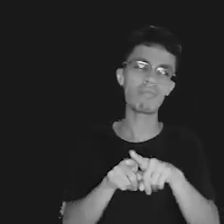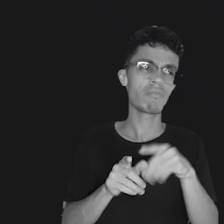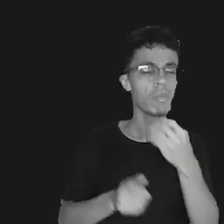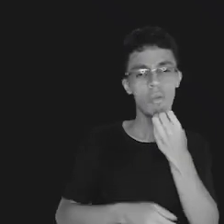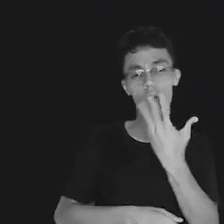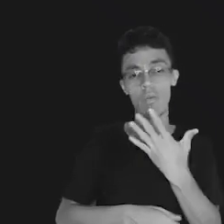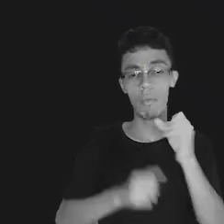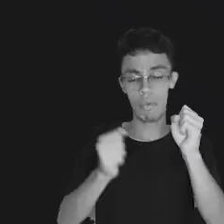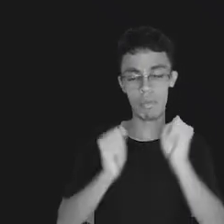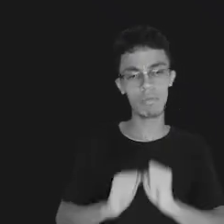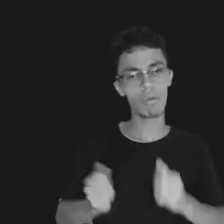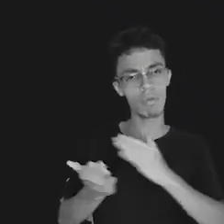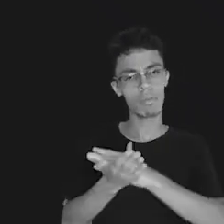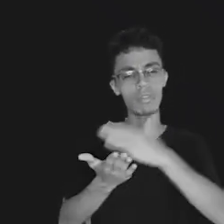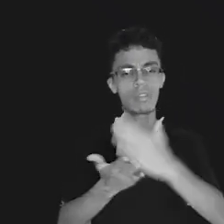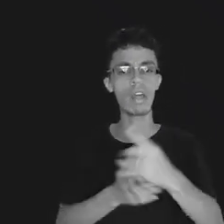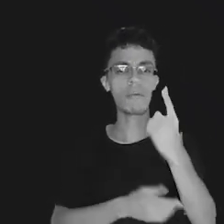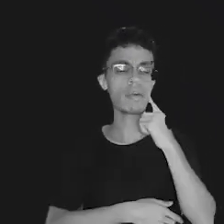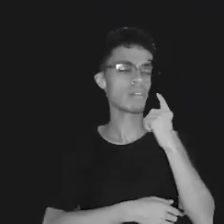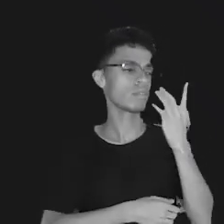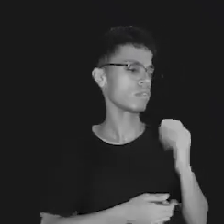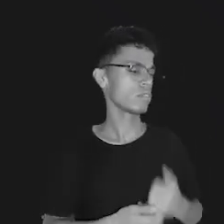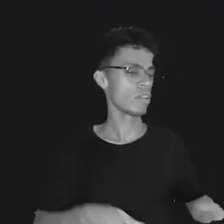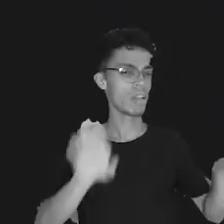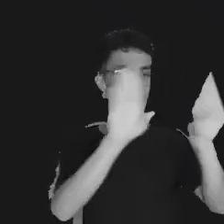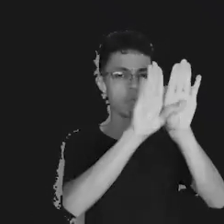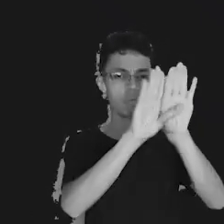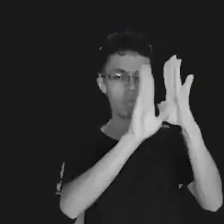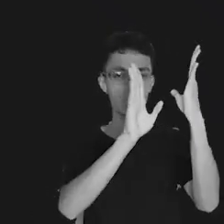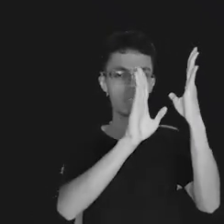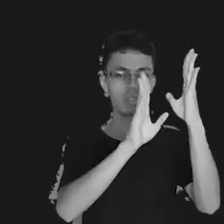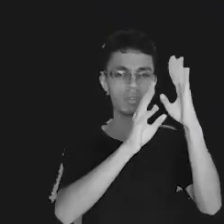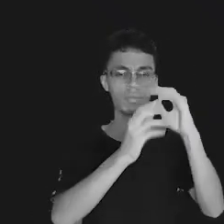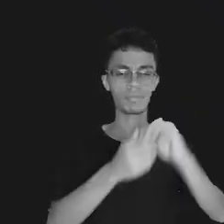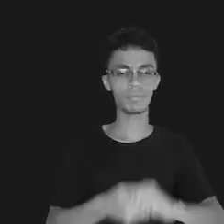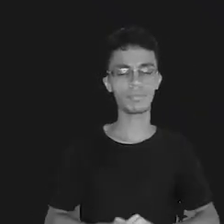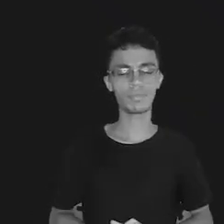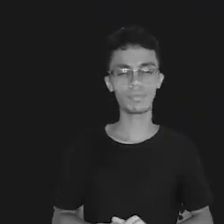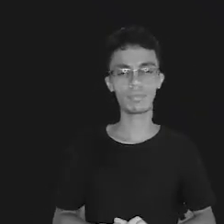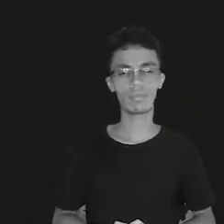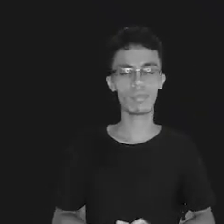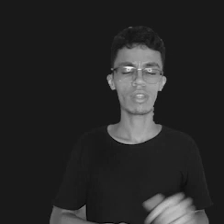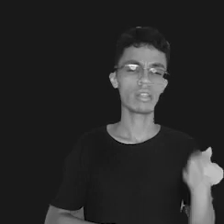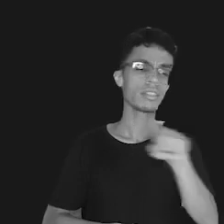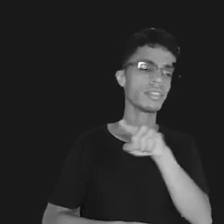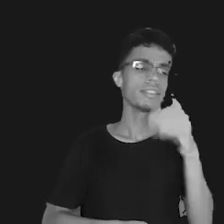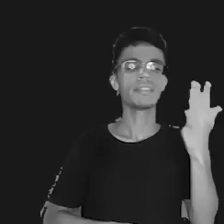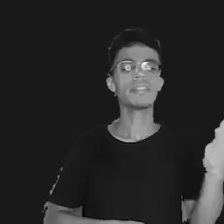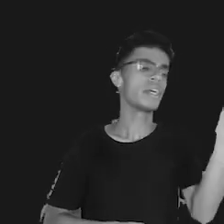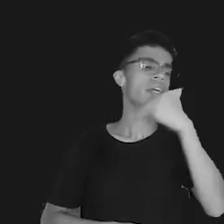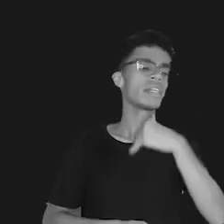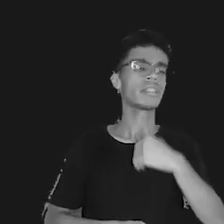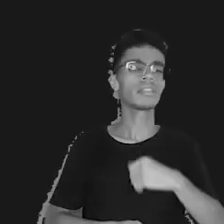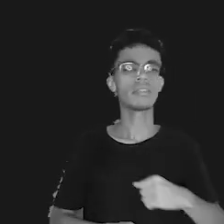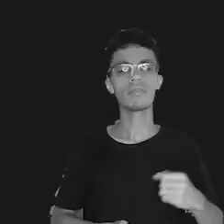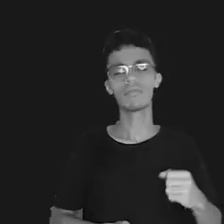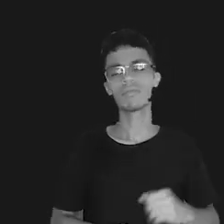Podemos começar? Olha para a porta aberta. O senhor aí, pode